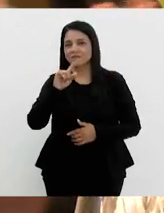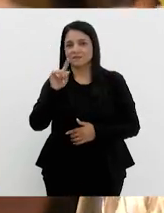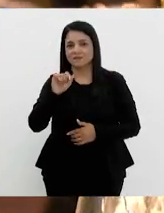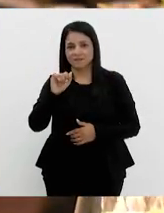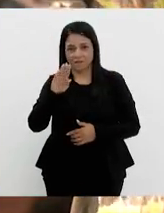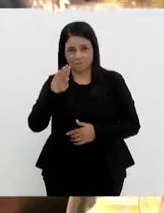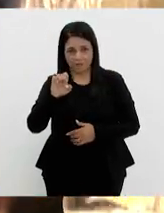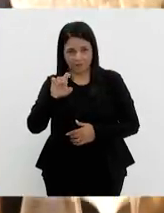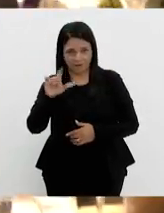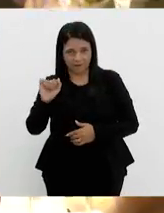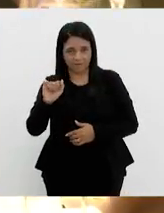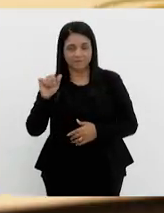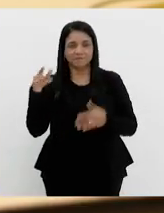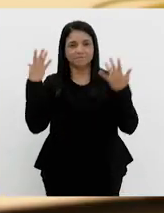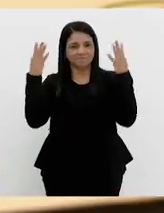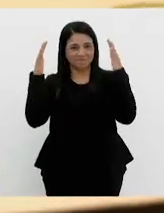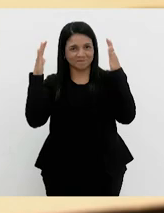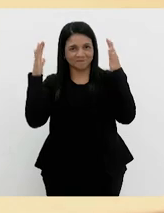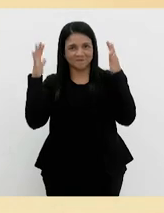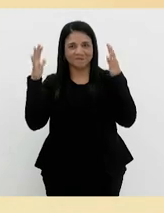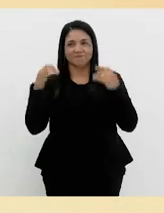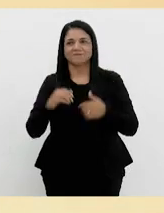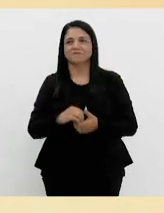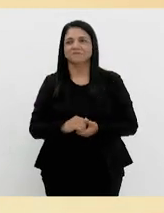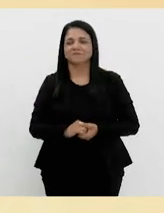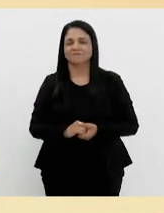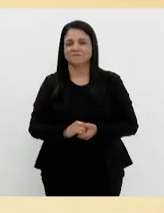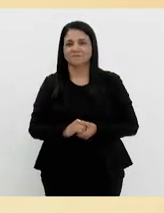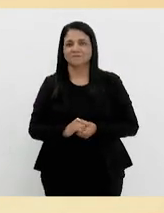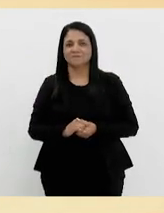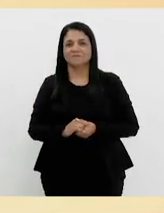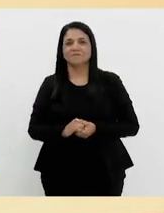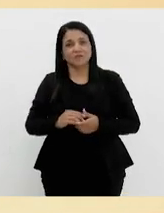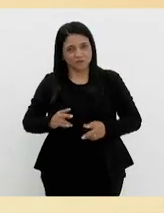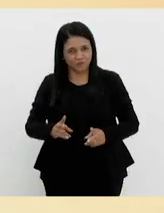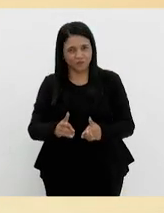pal Ok continuando